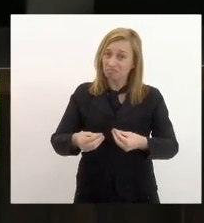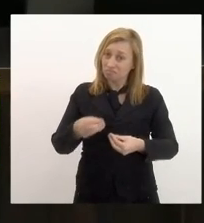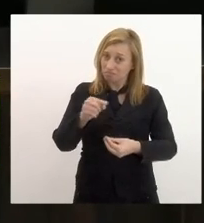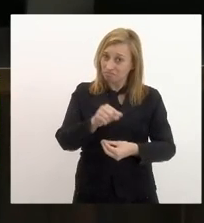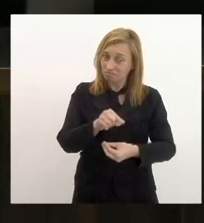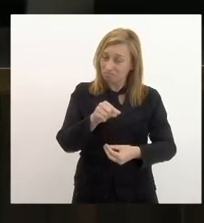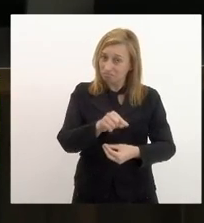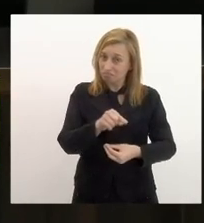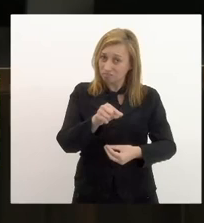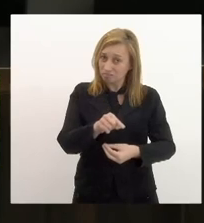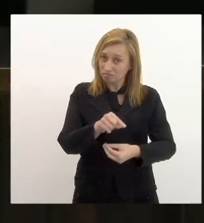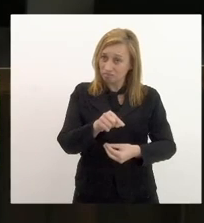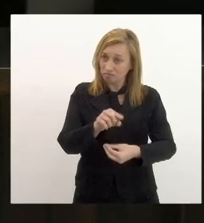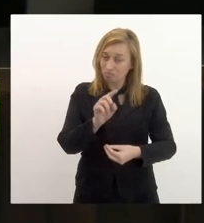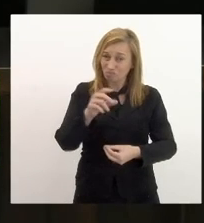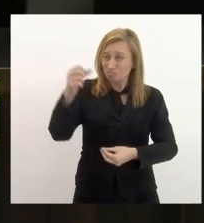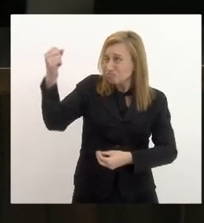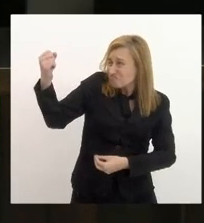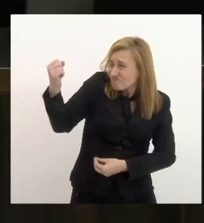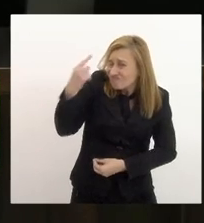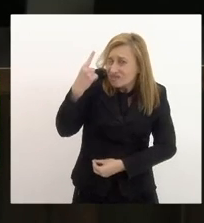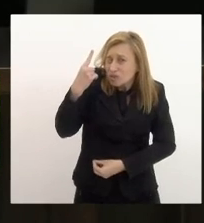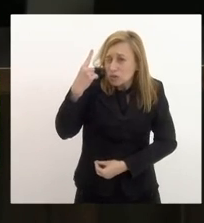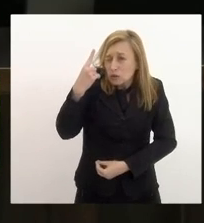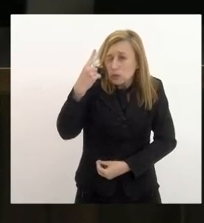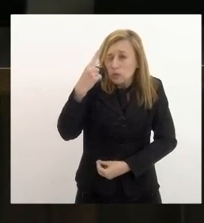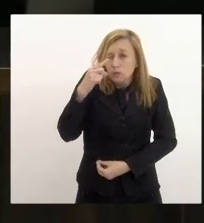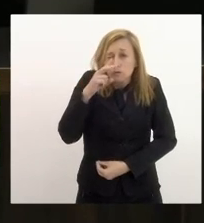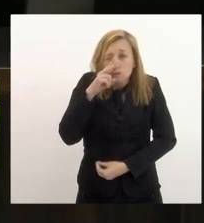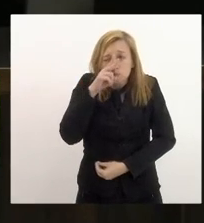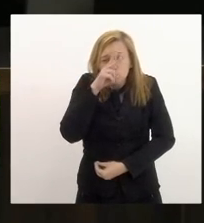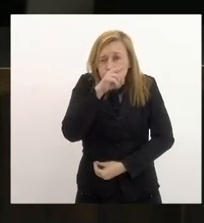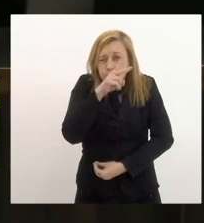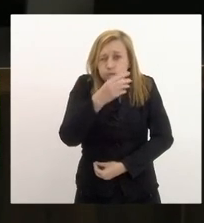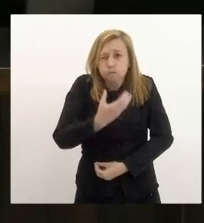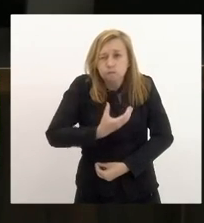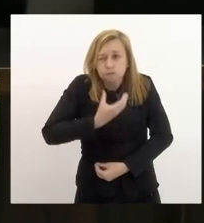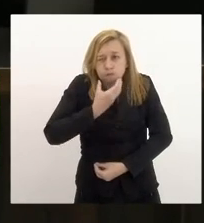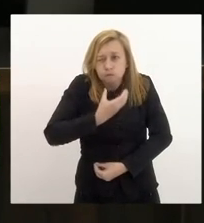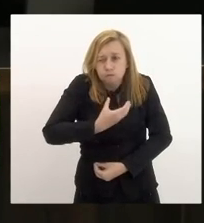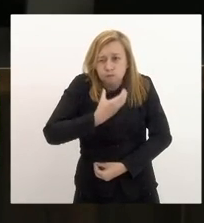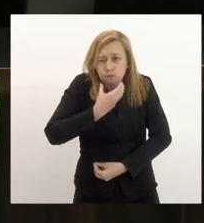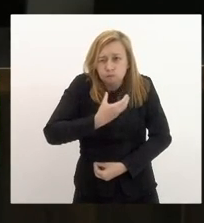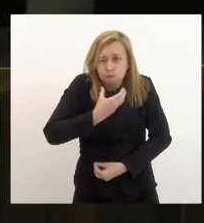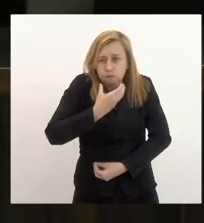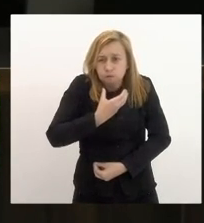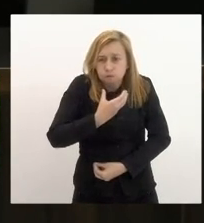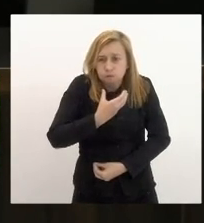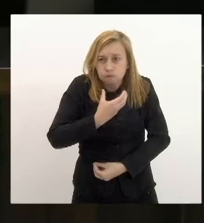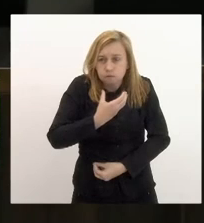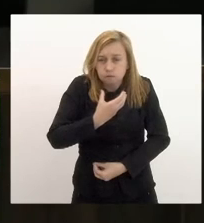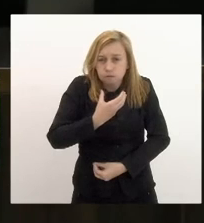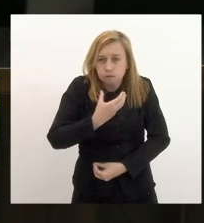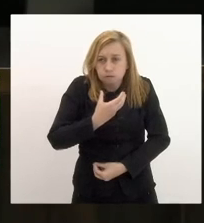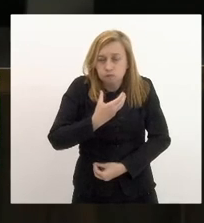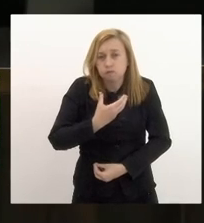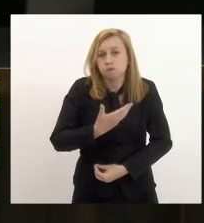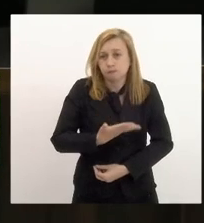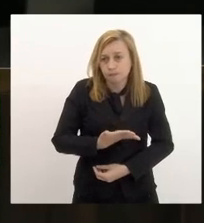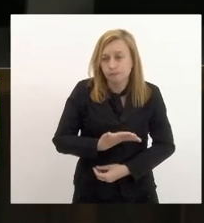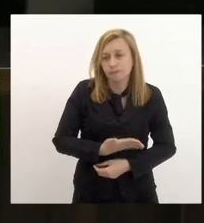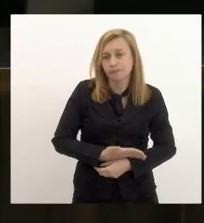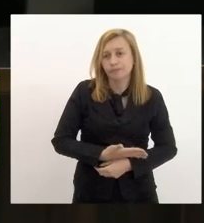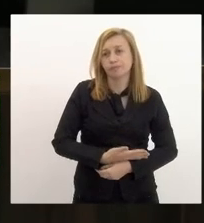aquilo um sol de rachar que foi o Dezembro de Natal dezembro